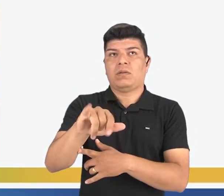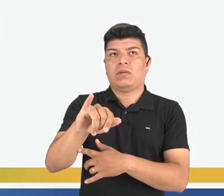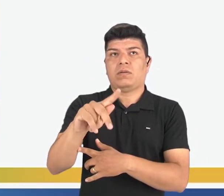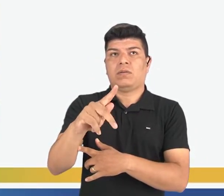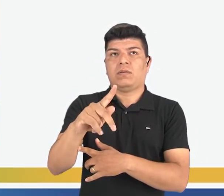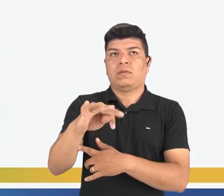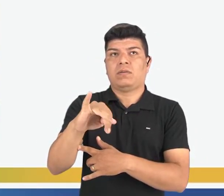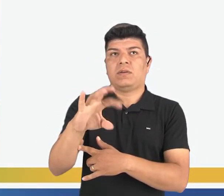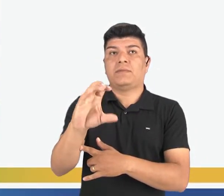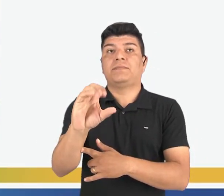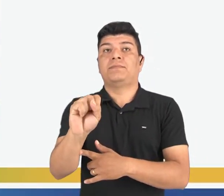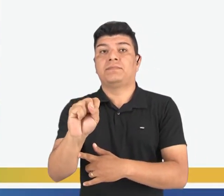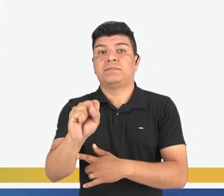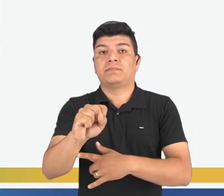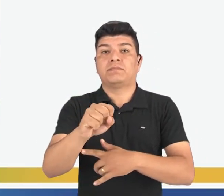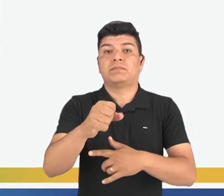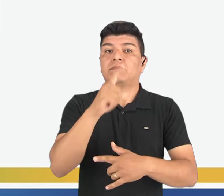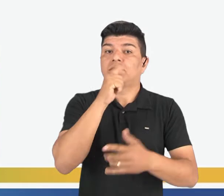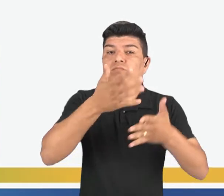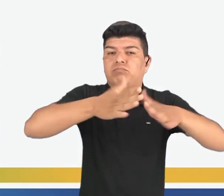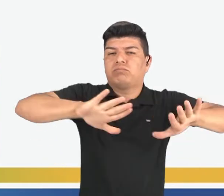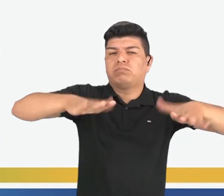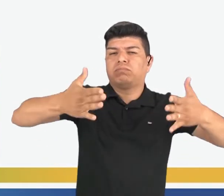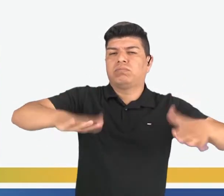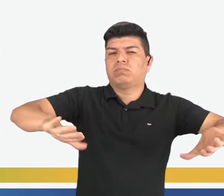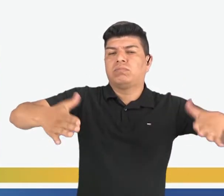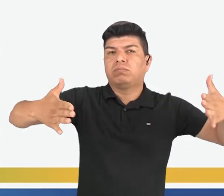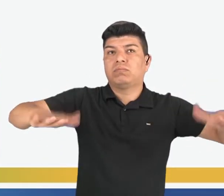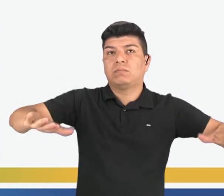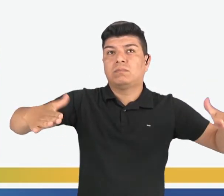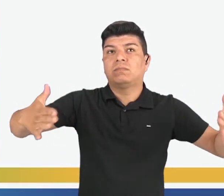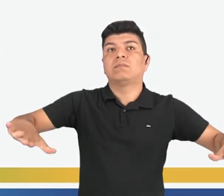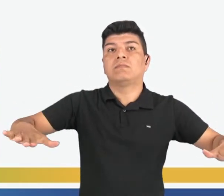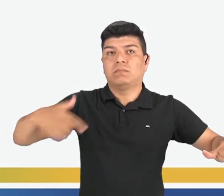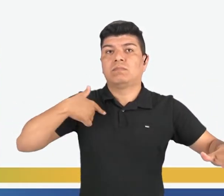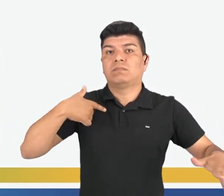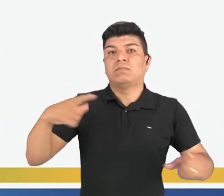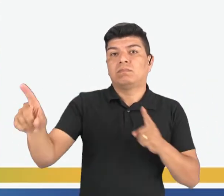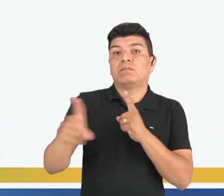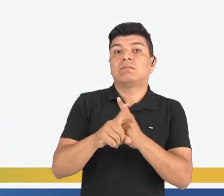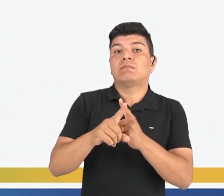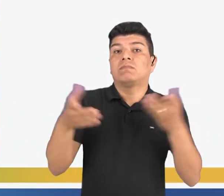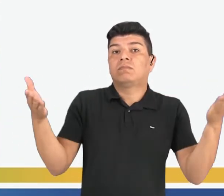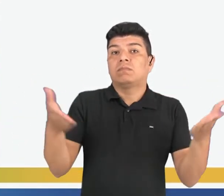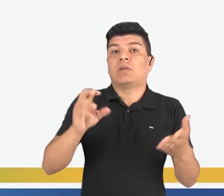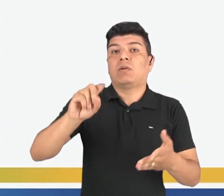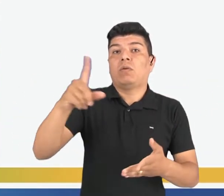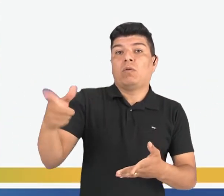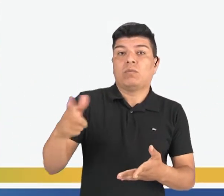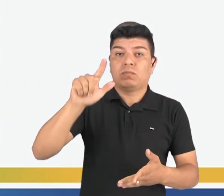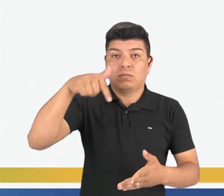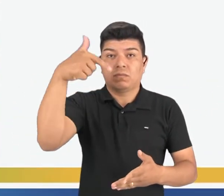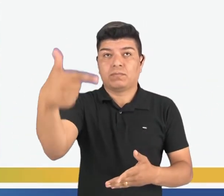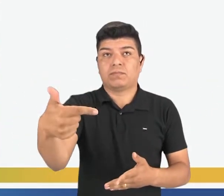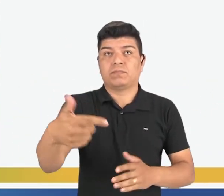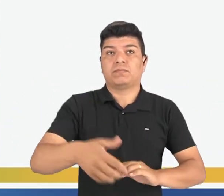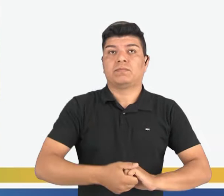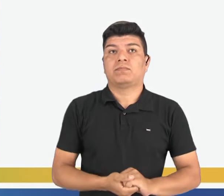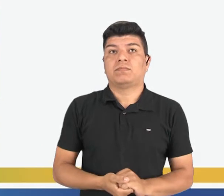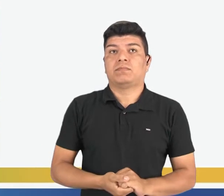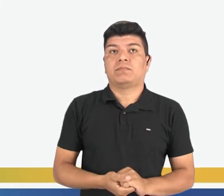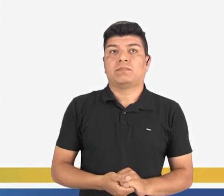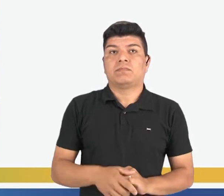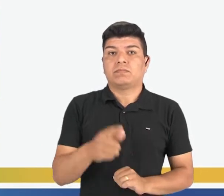elípticos fazem essas ondas, meu caro amigo. Pegá-las-emos nesse instante ou mais tardiamente?